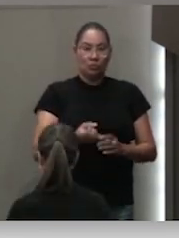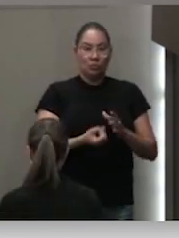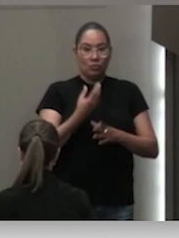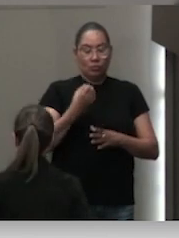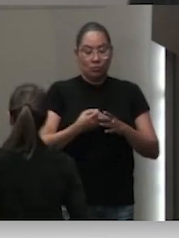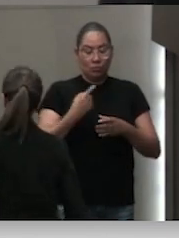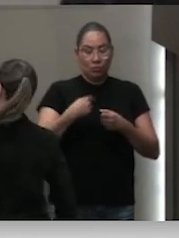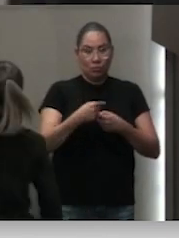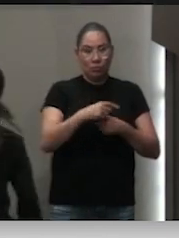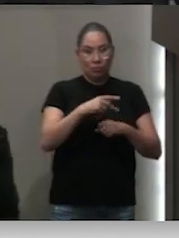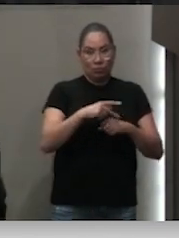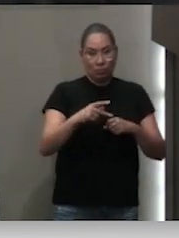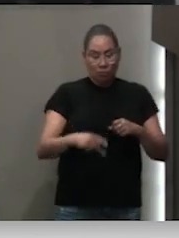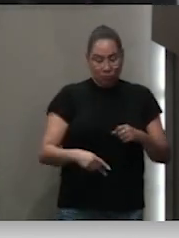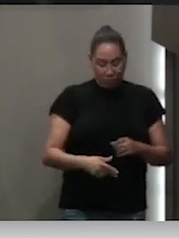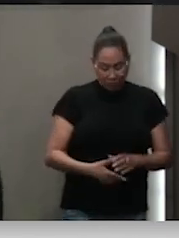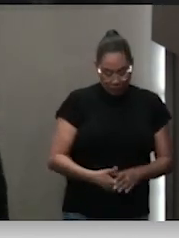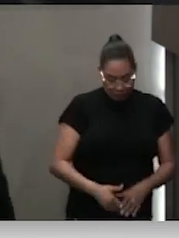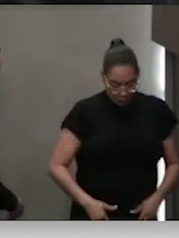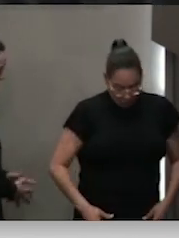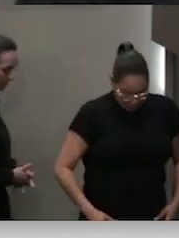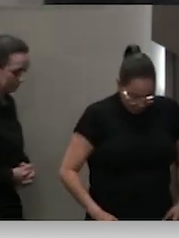na cidade de pass fundo